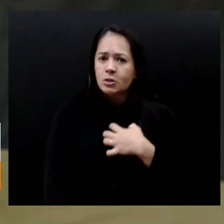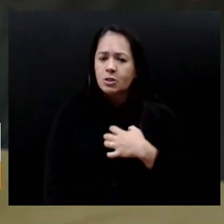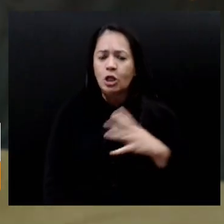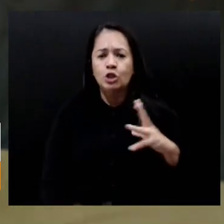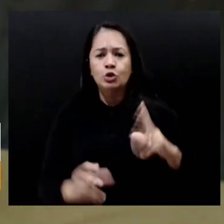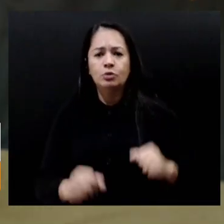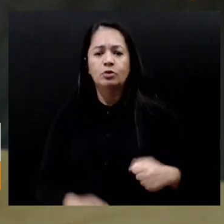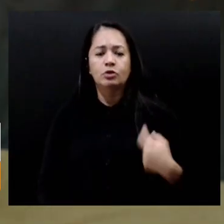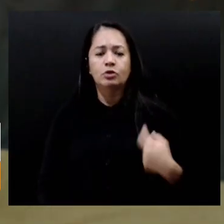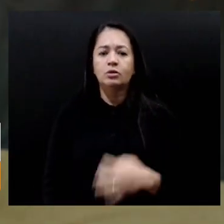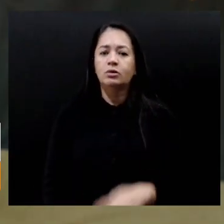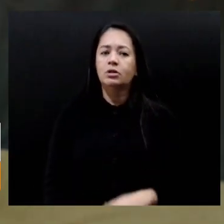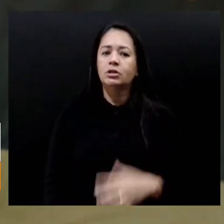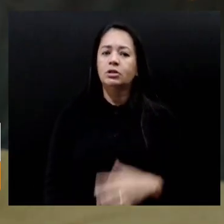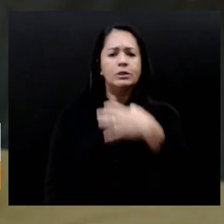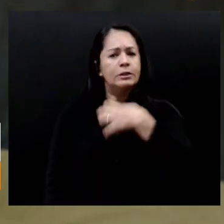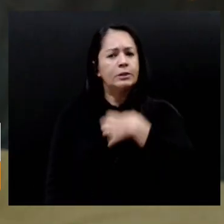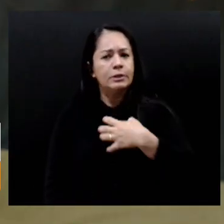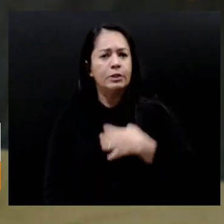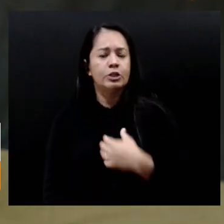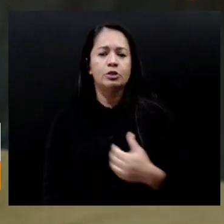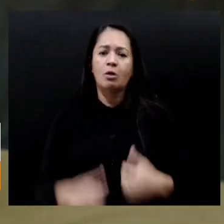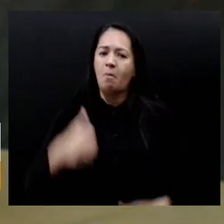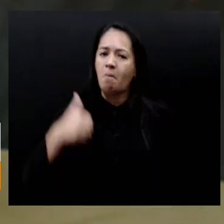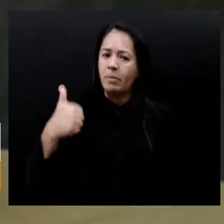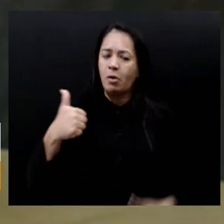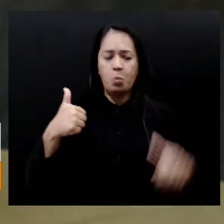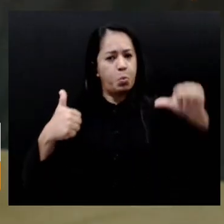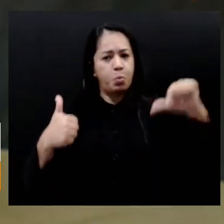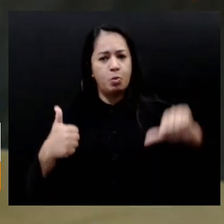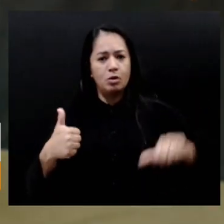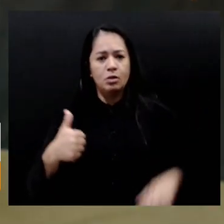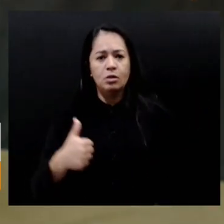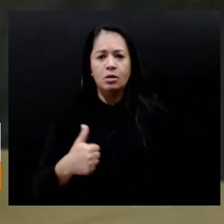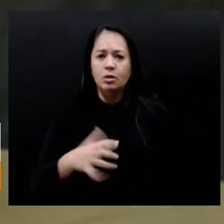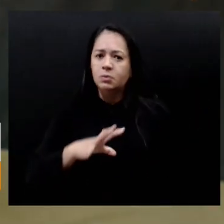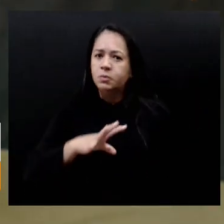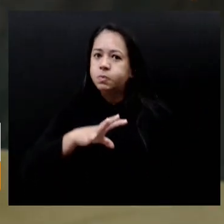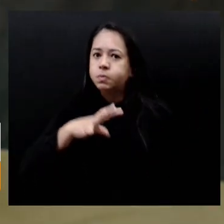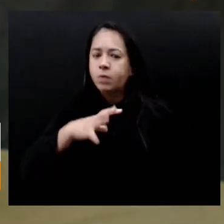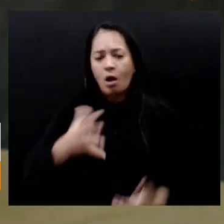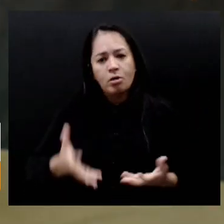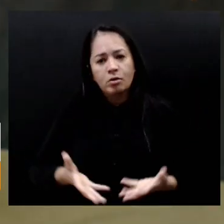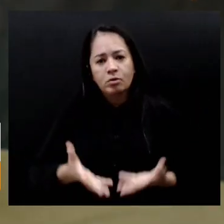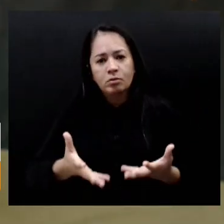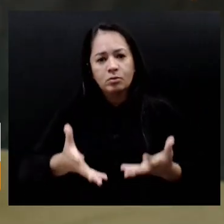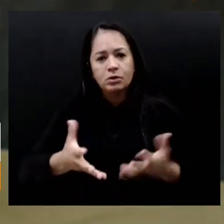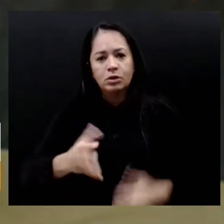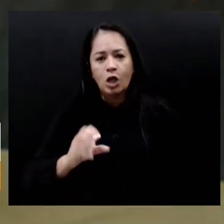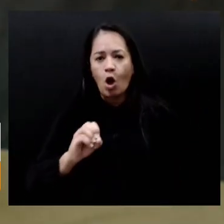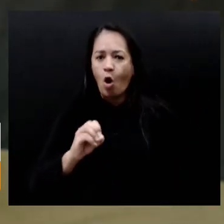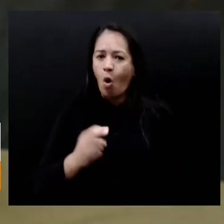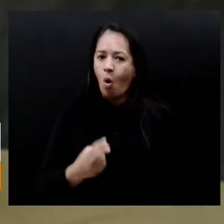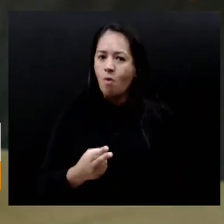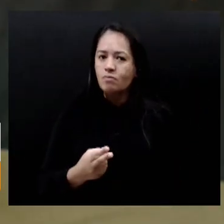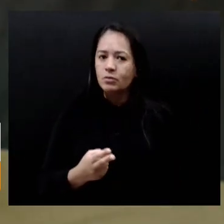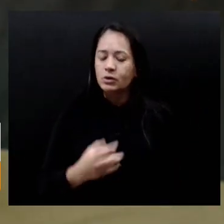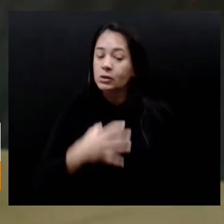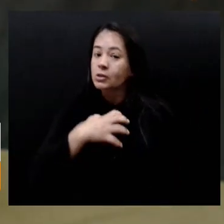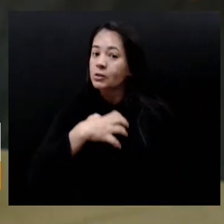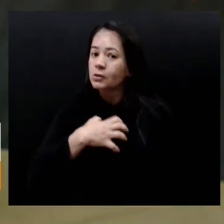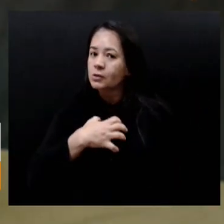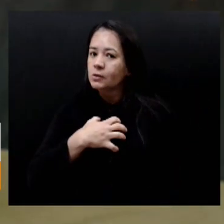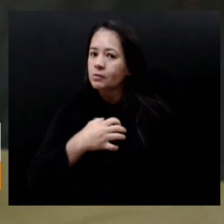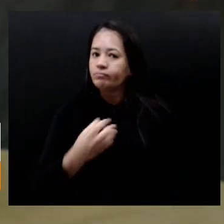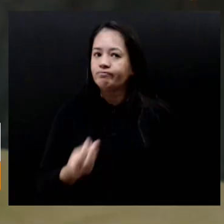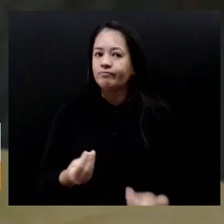ela boa ou ruim, enfim, uma raiva que te motiva, ou uma raiva que te paralisa, ou uma raiva que faz